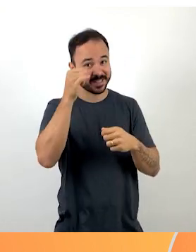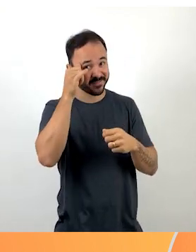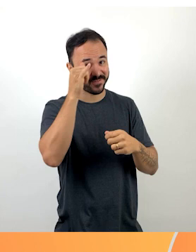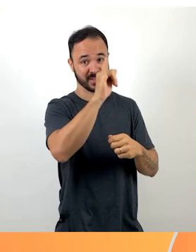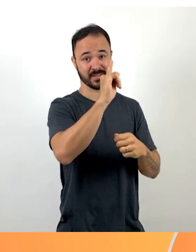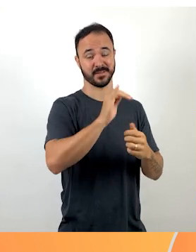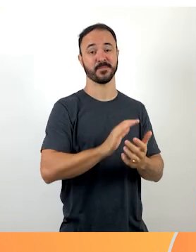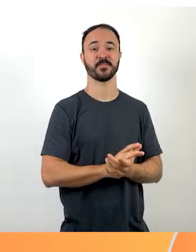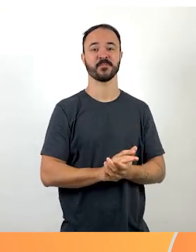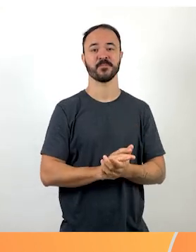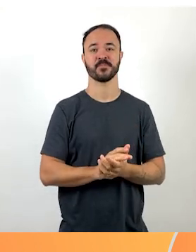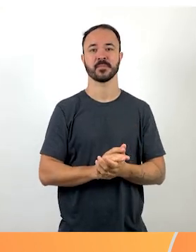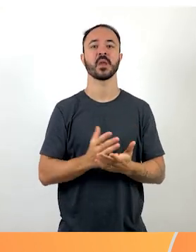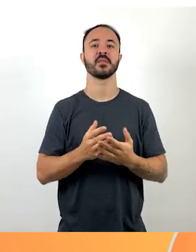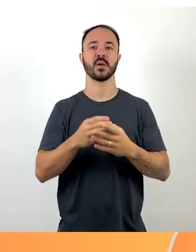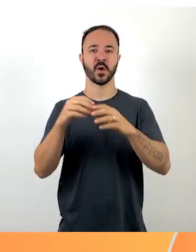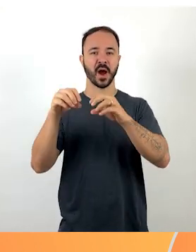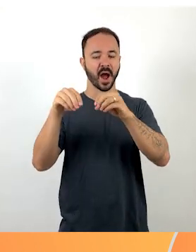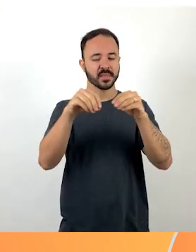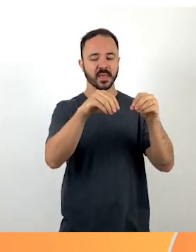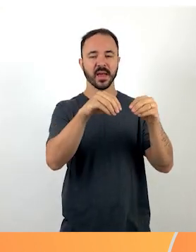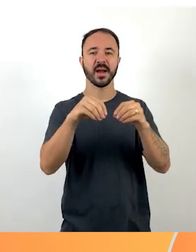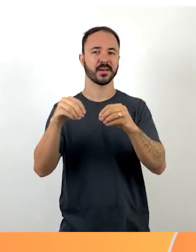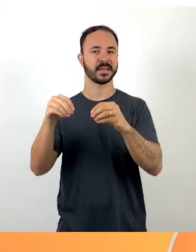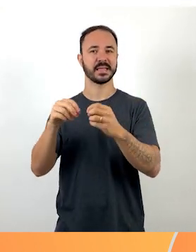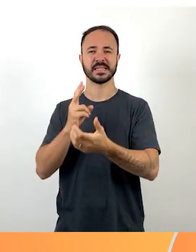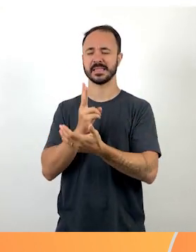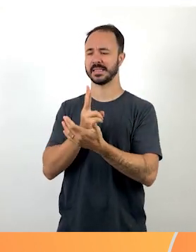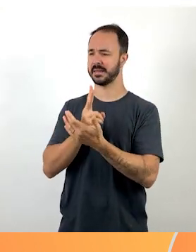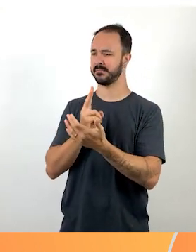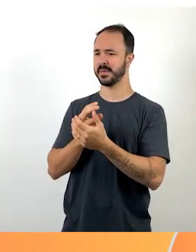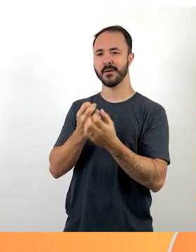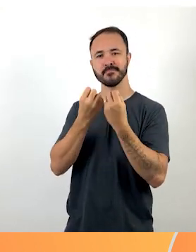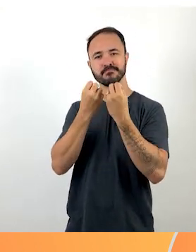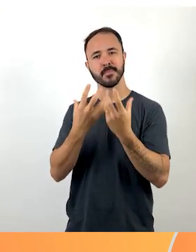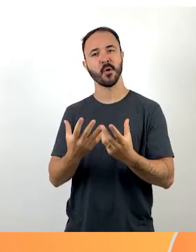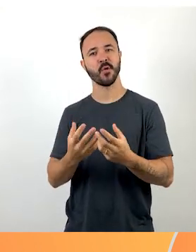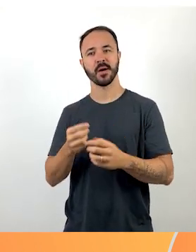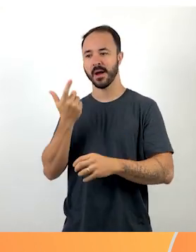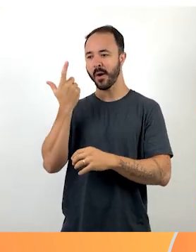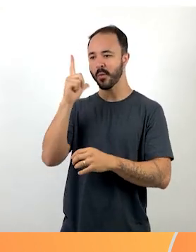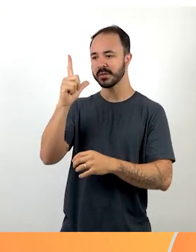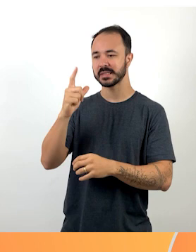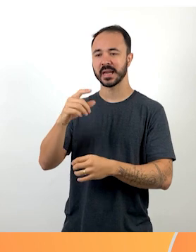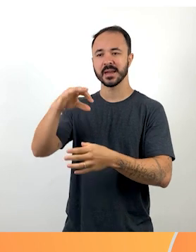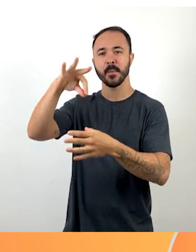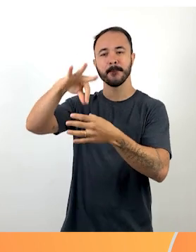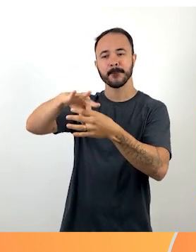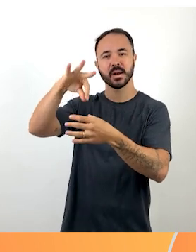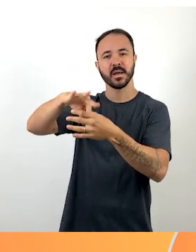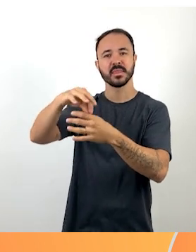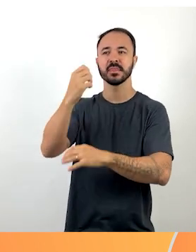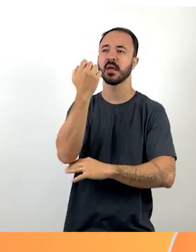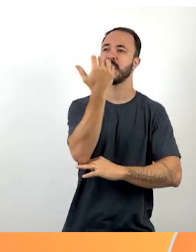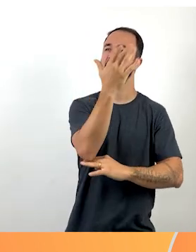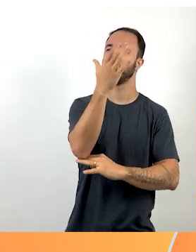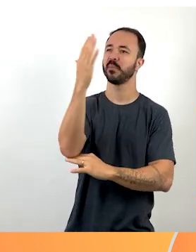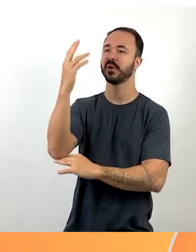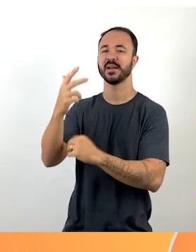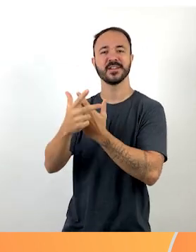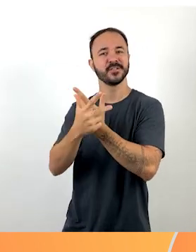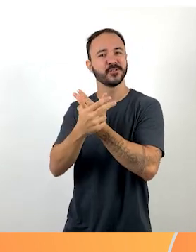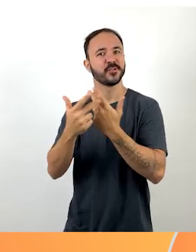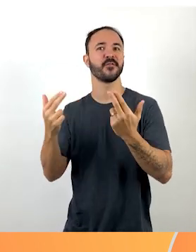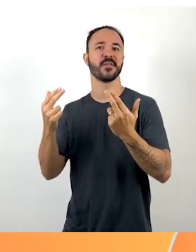possível. A terra fica fértil por mais tempo, então você tem um solo altamente fértil para diferentes culturas, inclusive